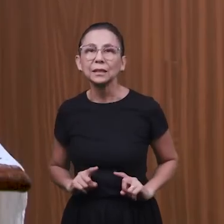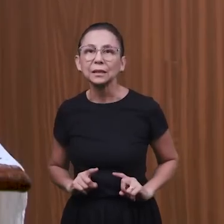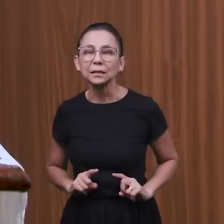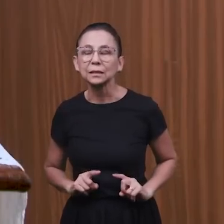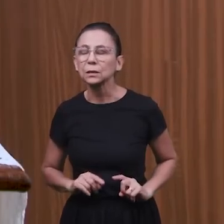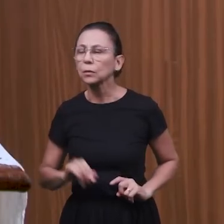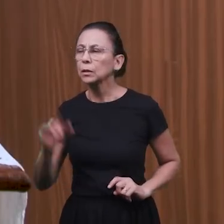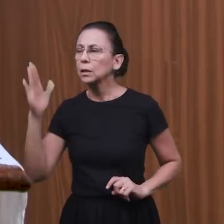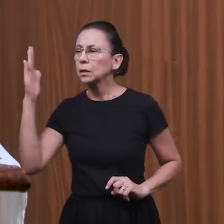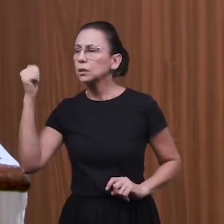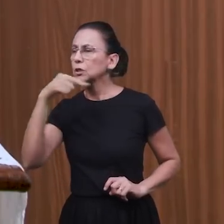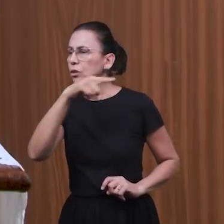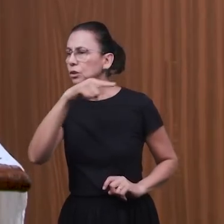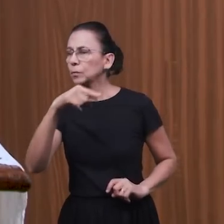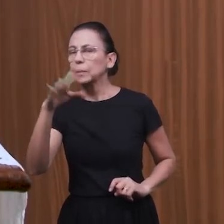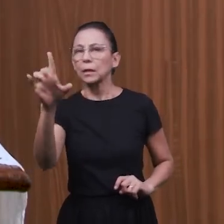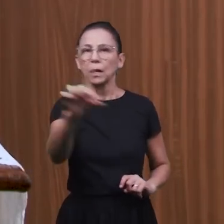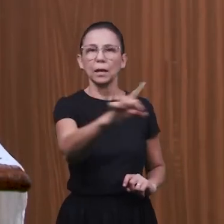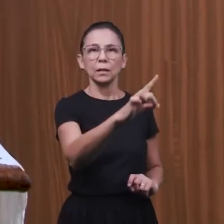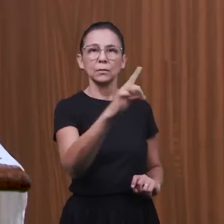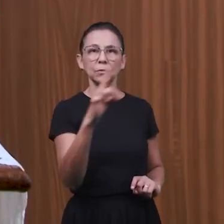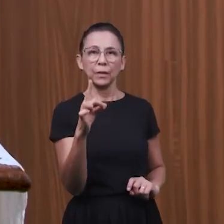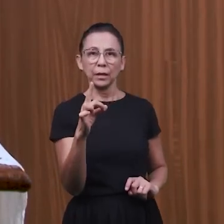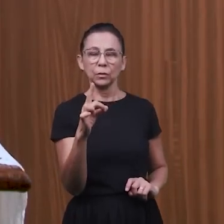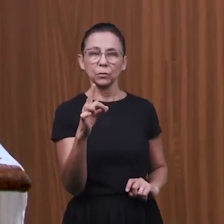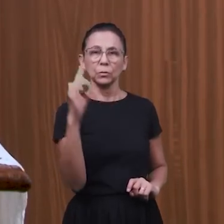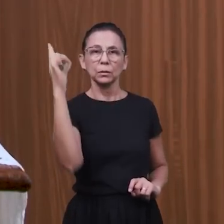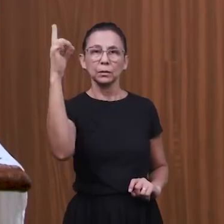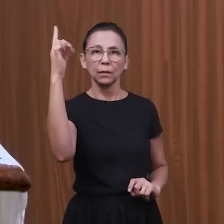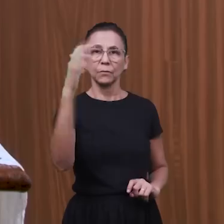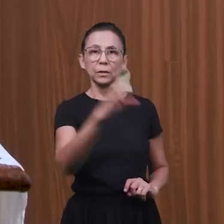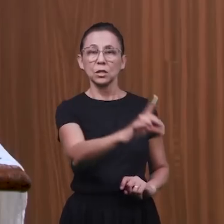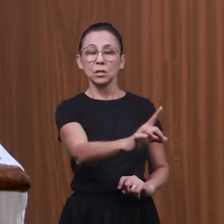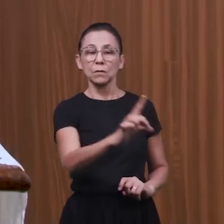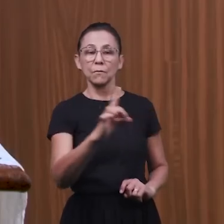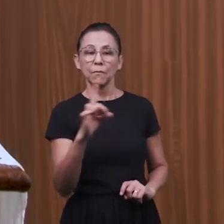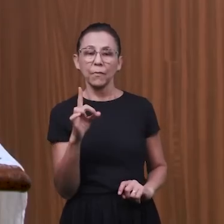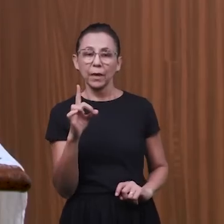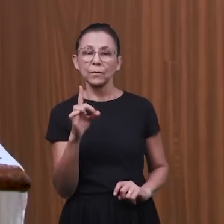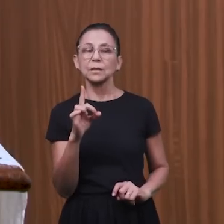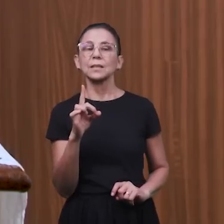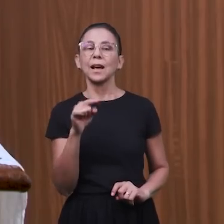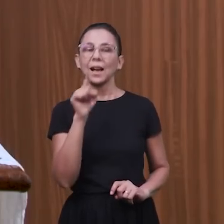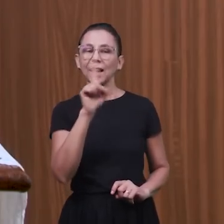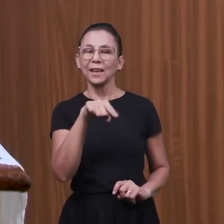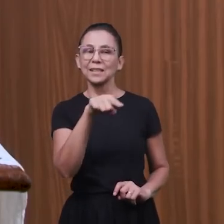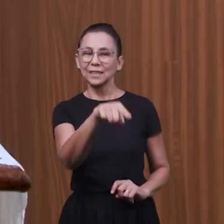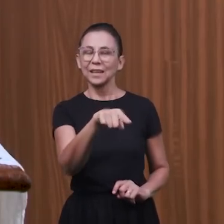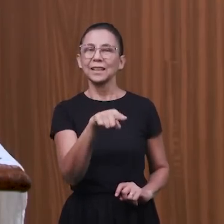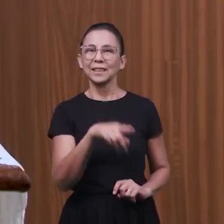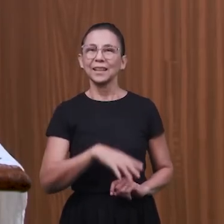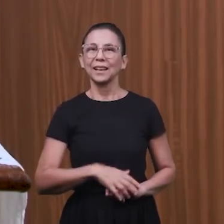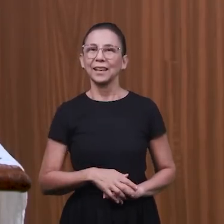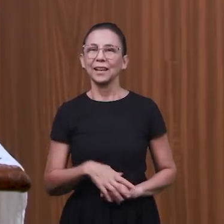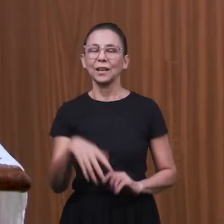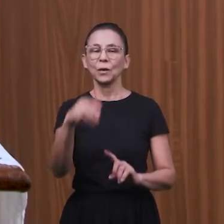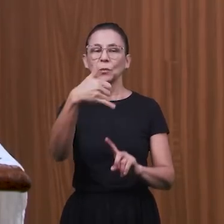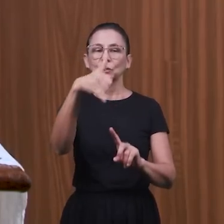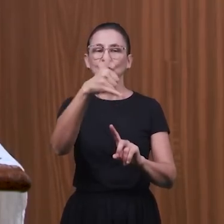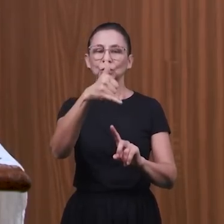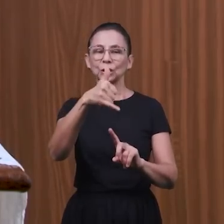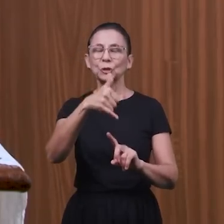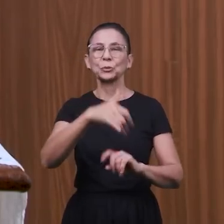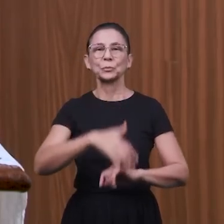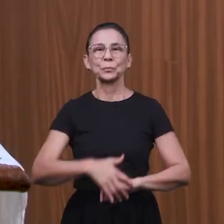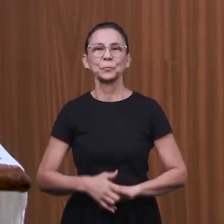seus irmãos estavam na batalha contra os filisteus e se levanta o gigante Golias, o pai manda que ele vá ao